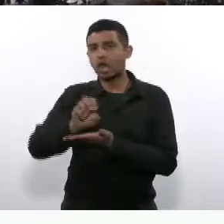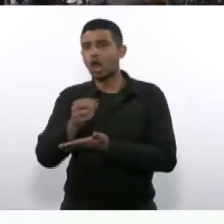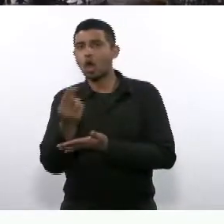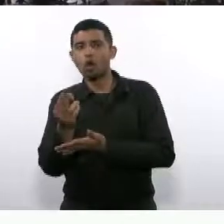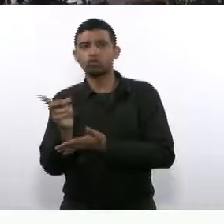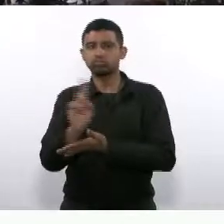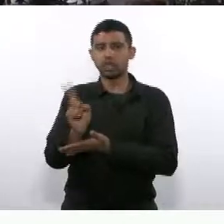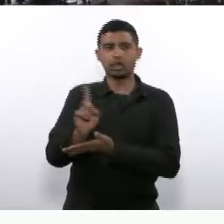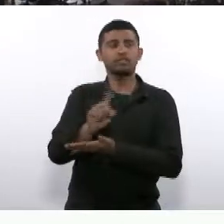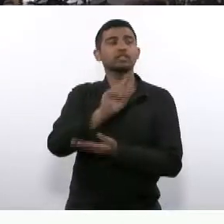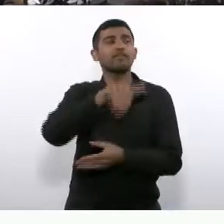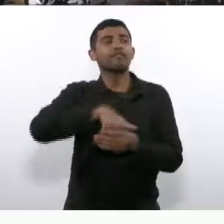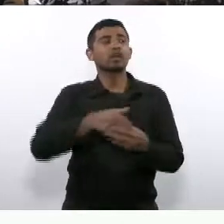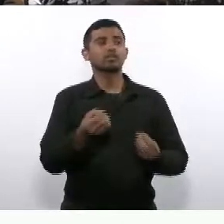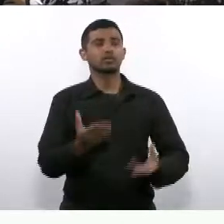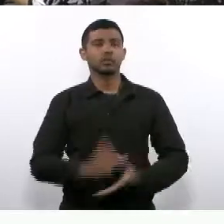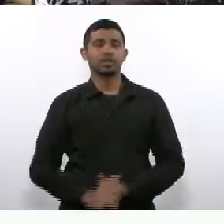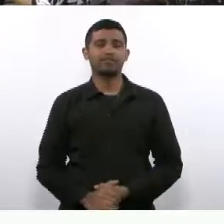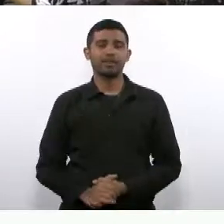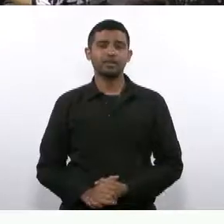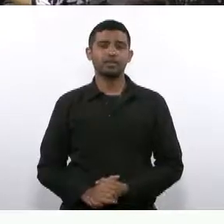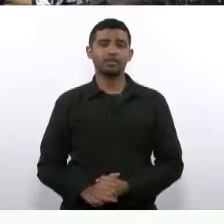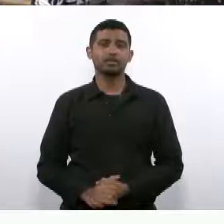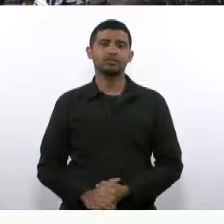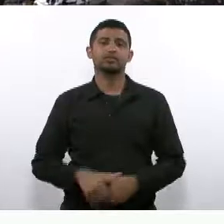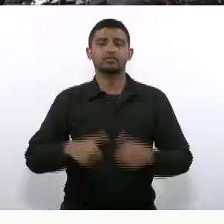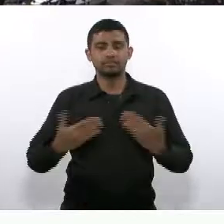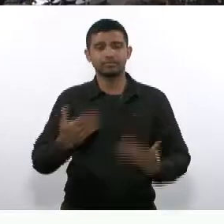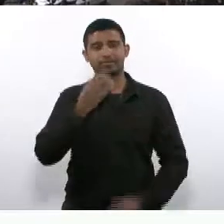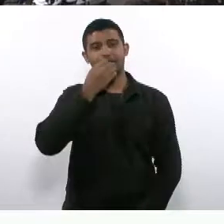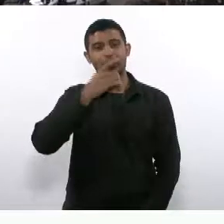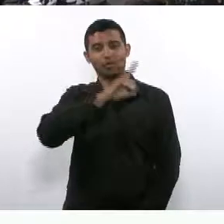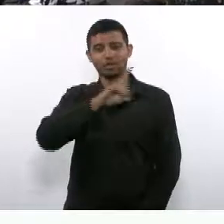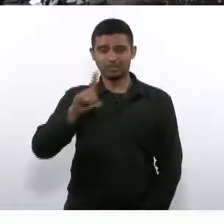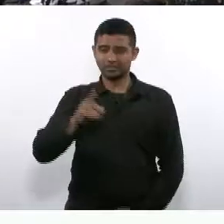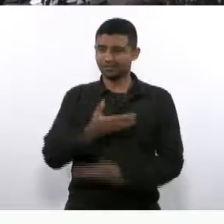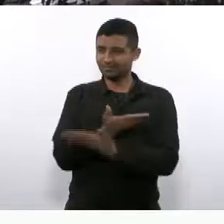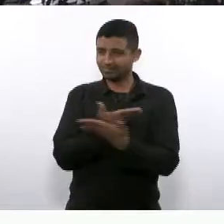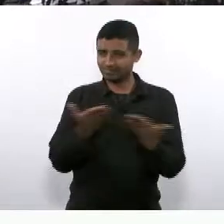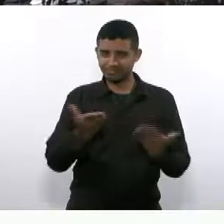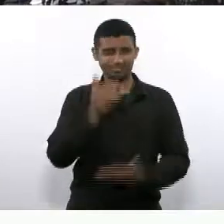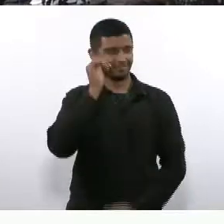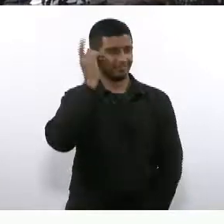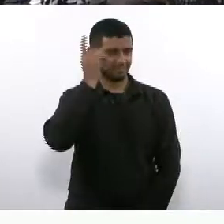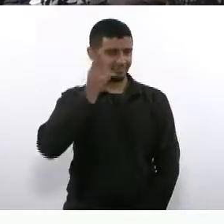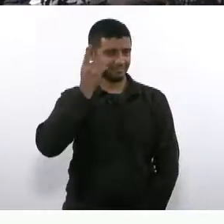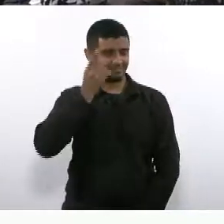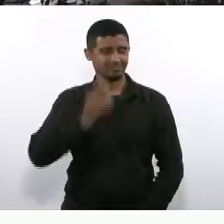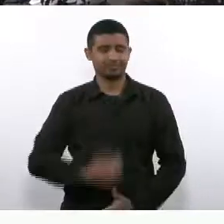como vota Vossa Excelência. Bom dia a todas as deputadas.